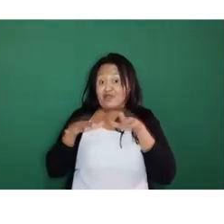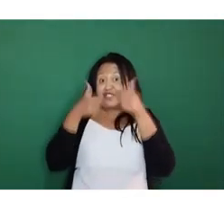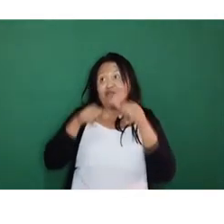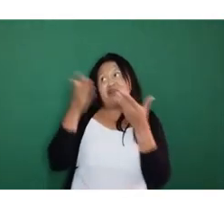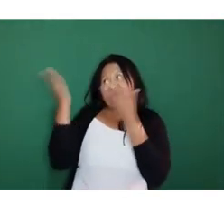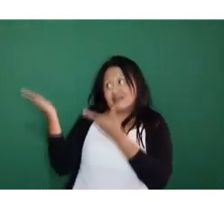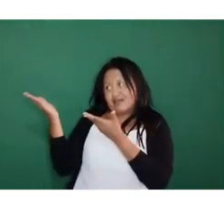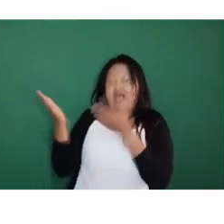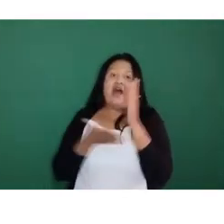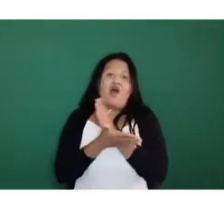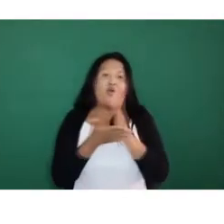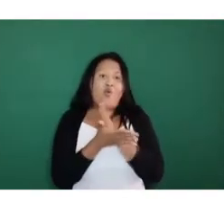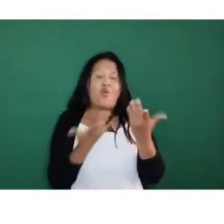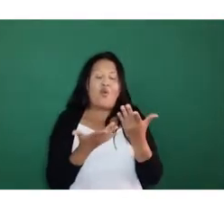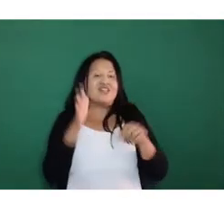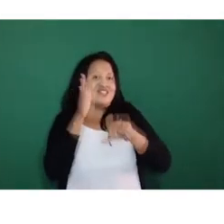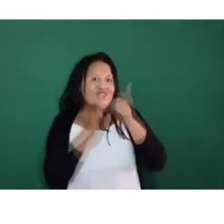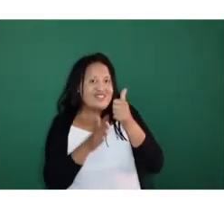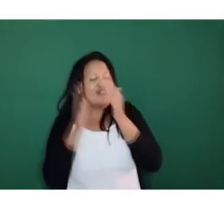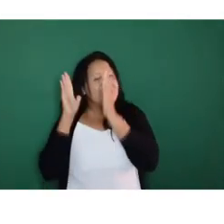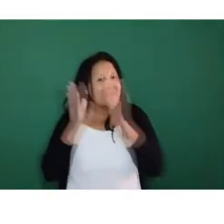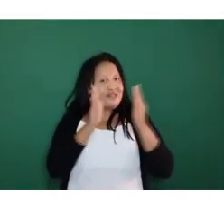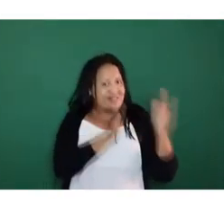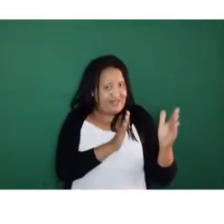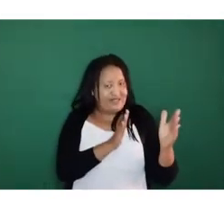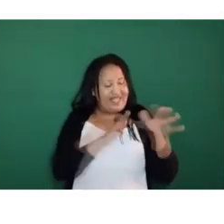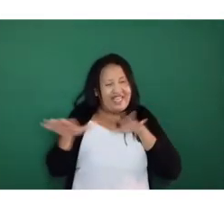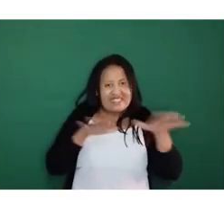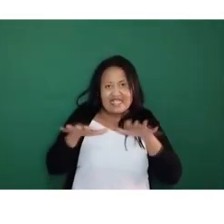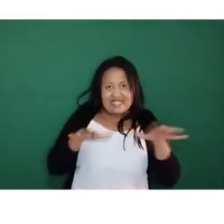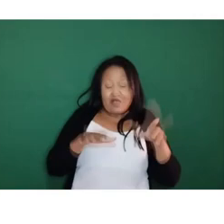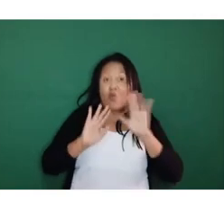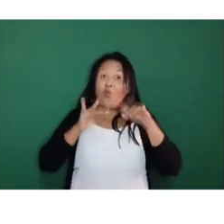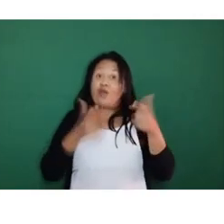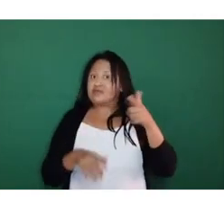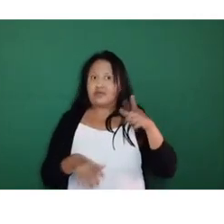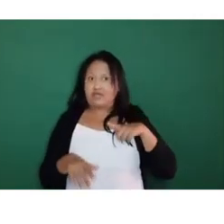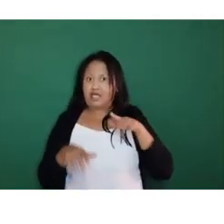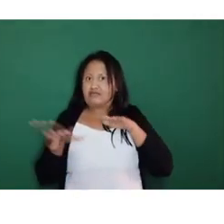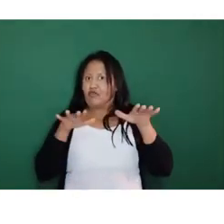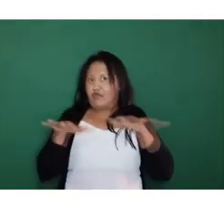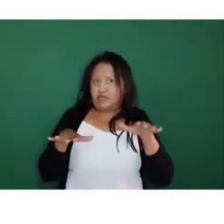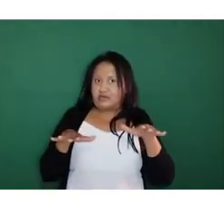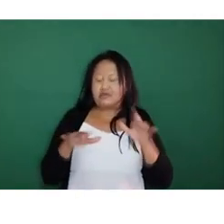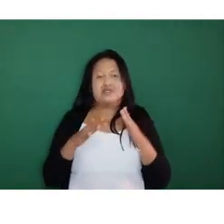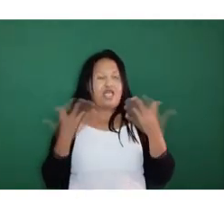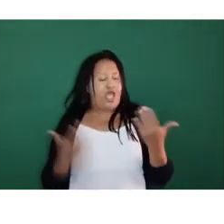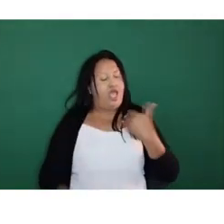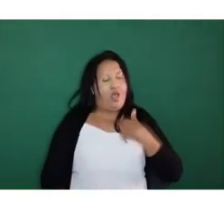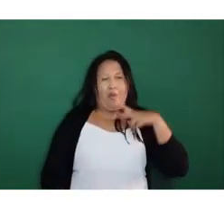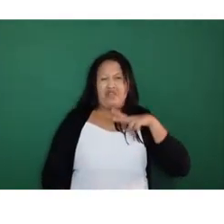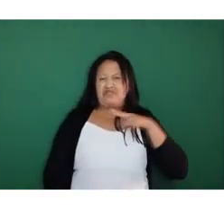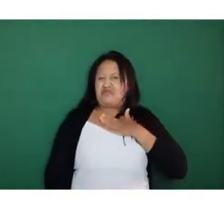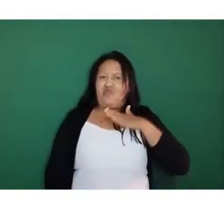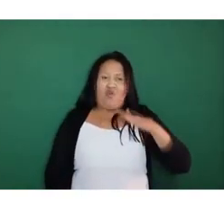há uma separação entre o movimento uniformemente variado quando a gente tem aceleração e quando a gente não tem aceleração Eu particularmente